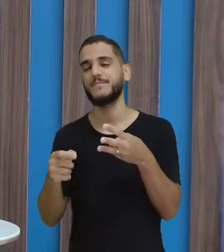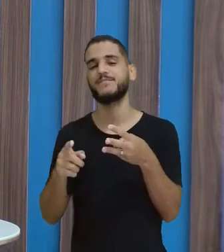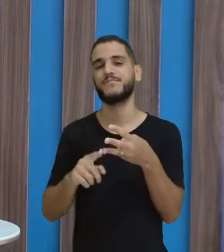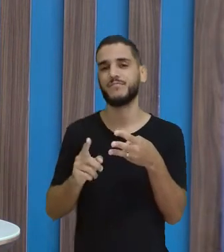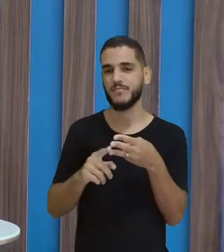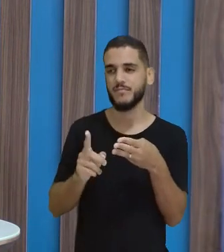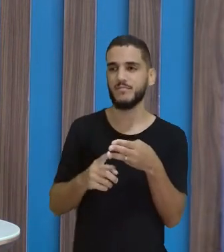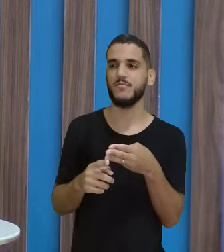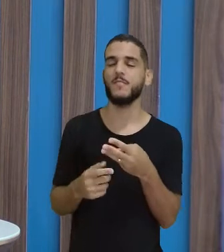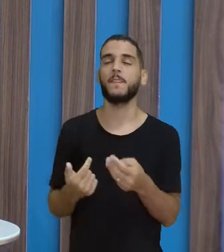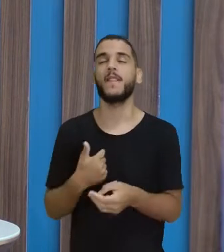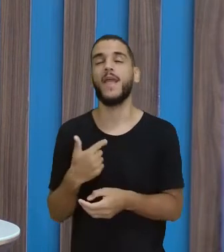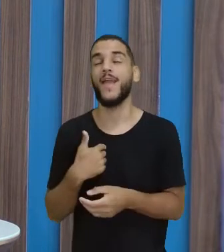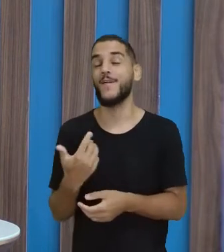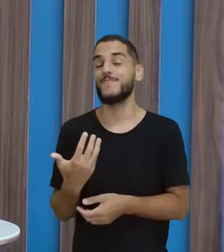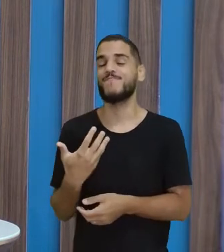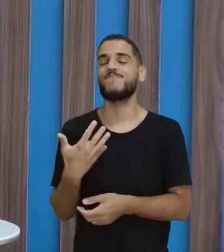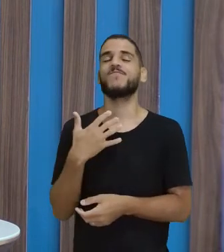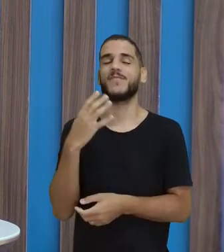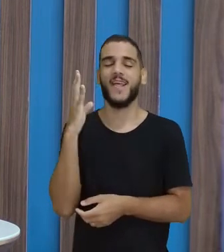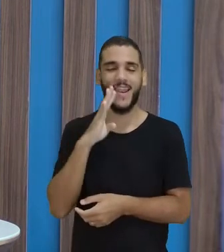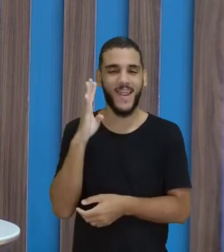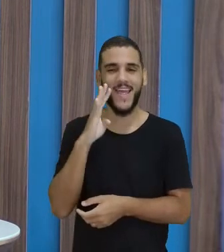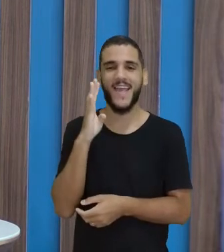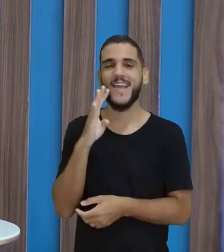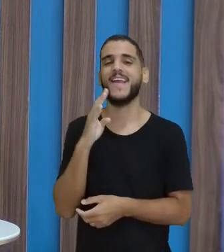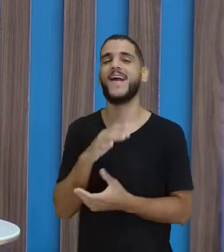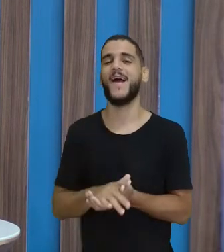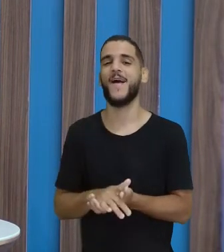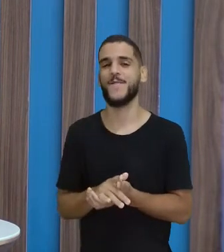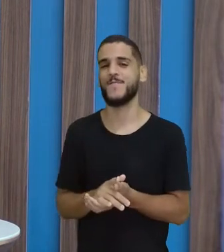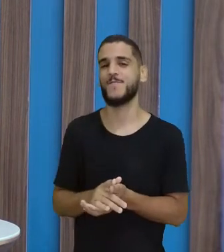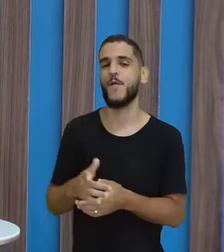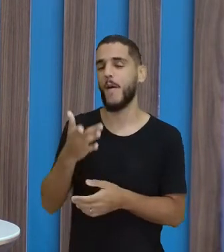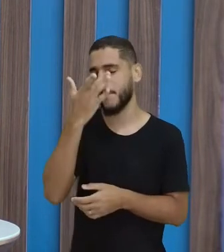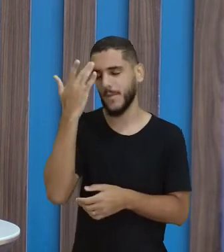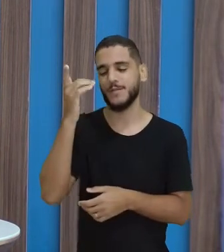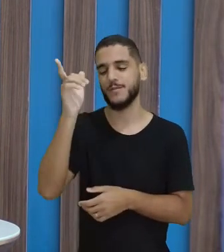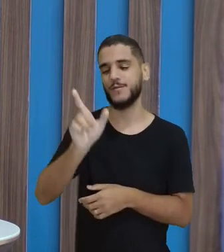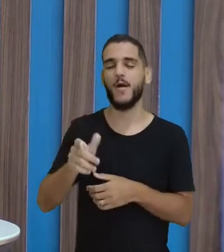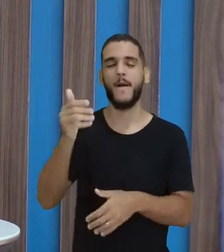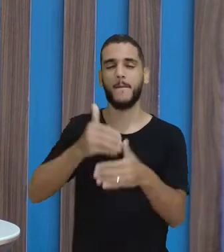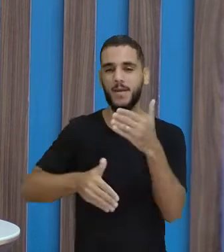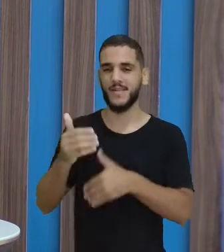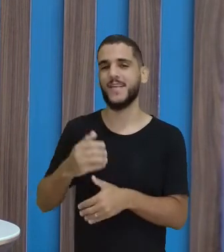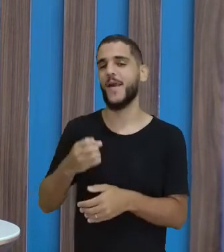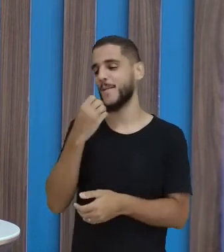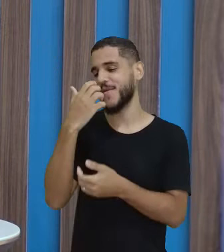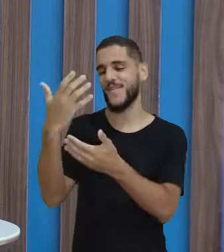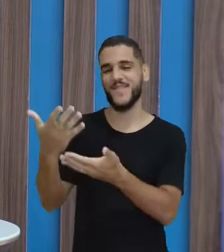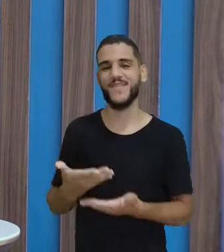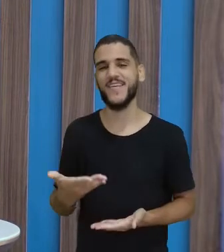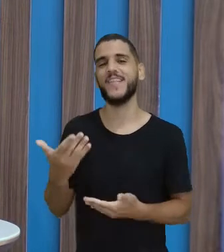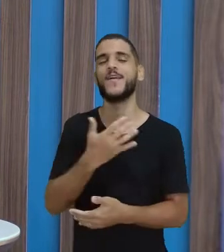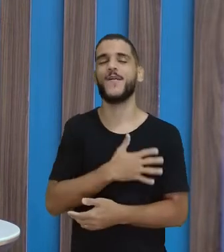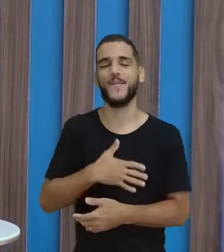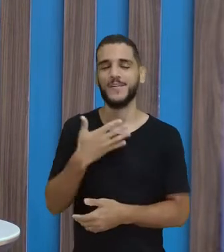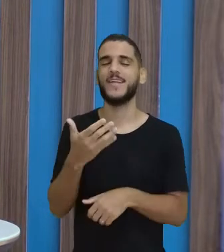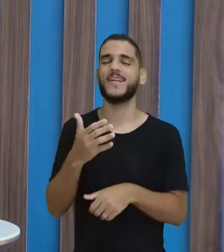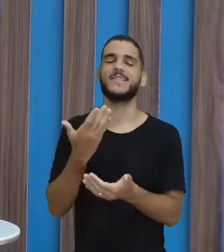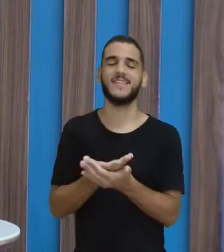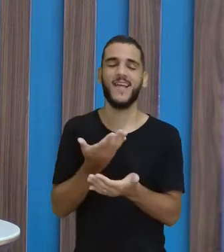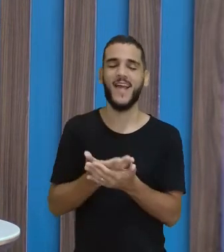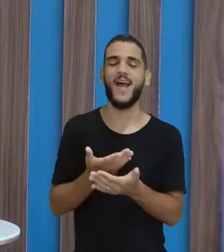chegou, né? Eu achei super legal. Mais um amiguinho pra gente aí. Bem-vindo, Lucas. E aí, tá gostando da aula? Participa aqui,